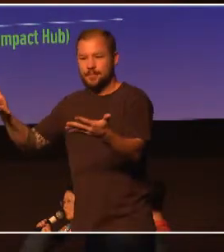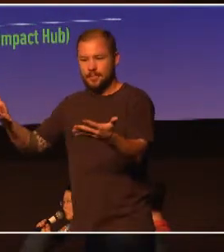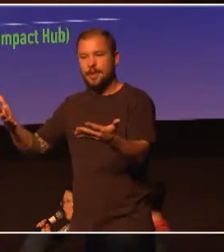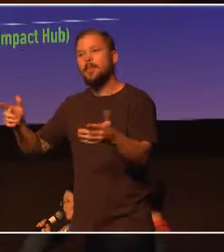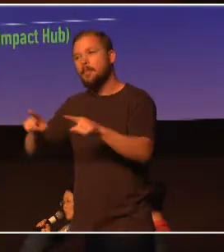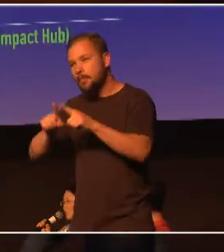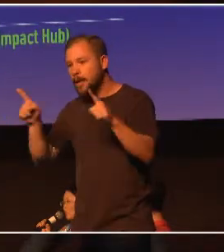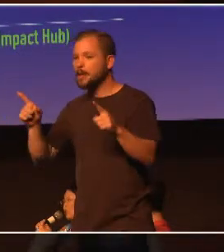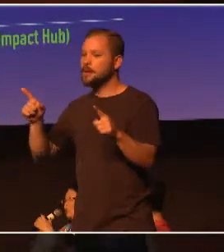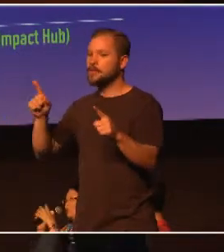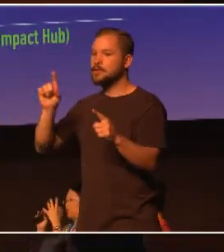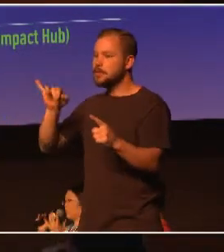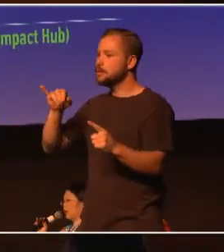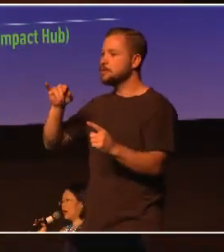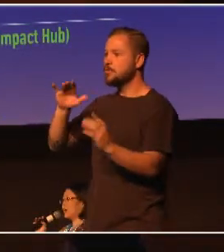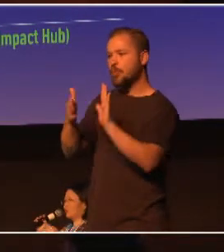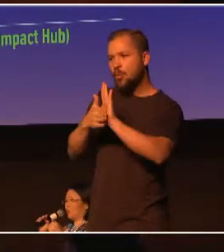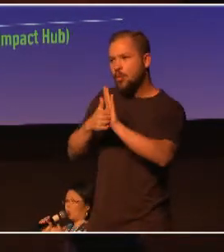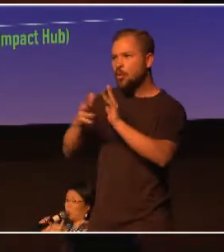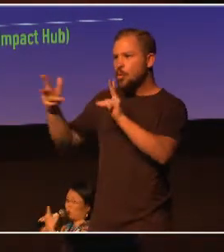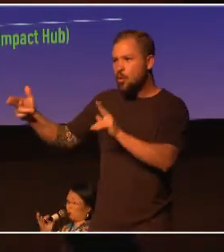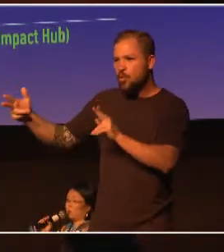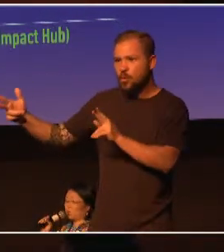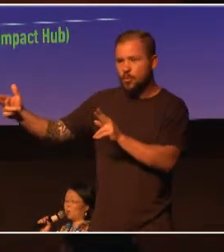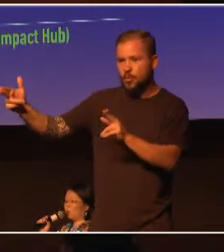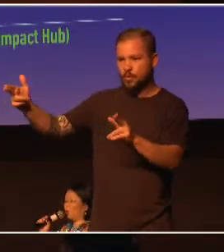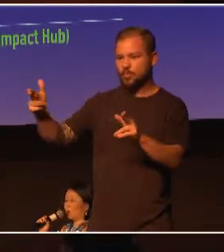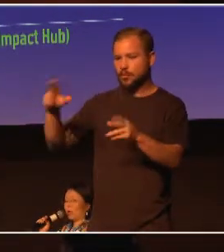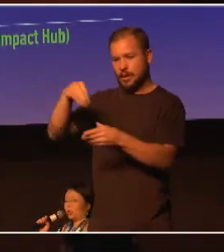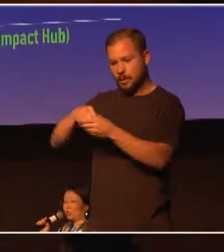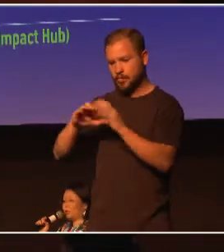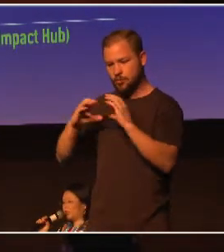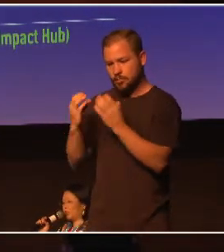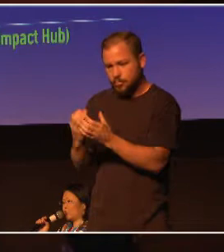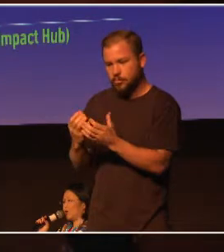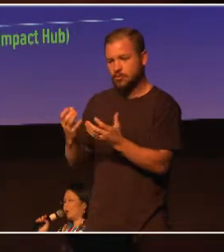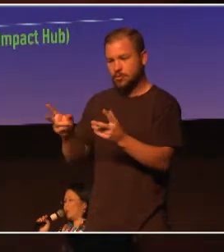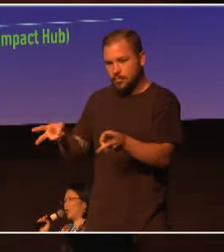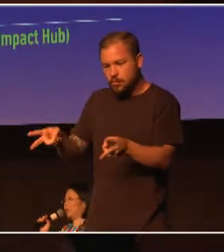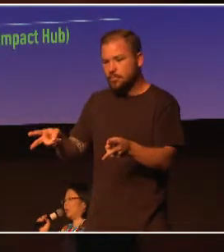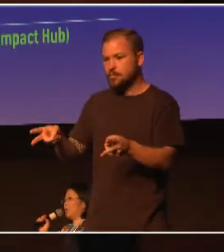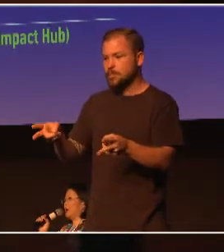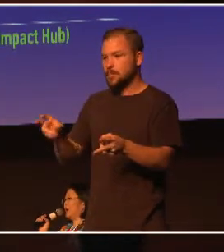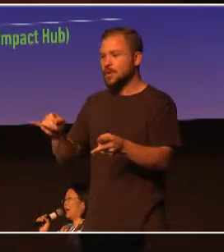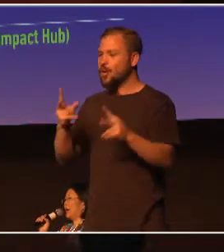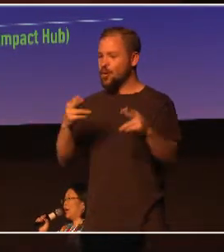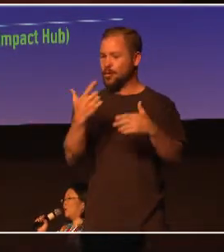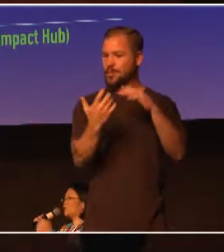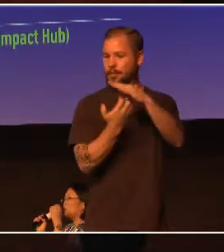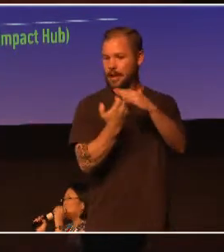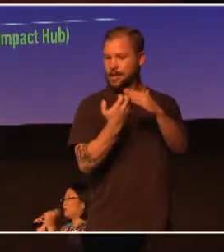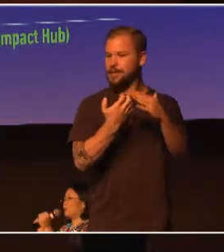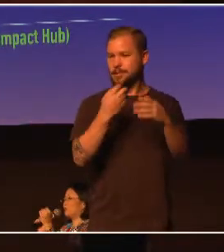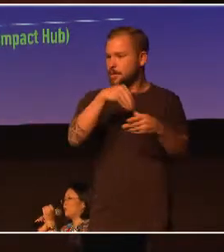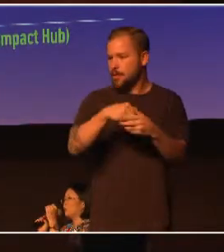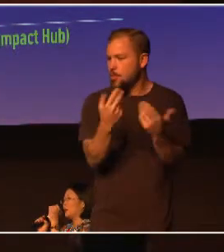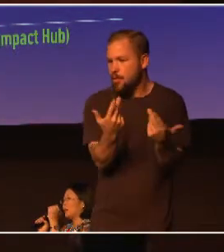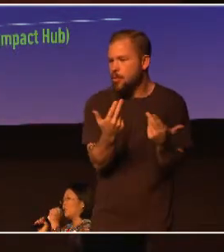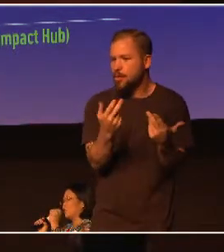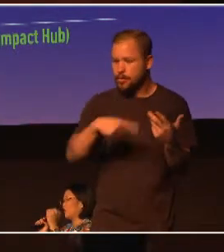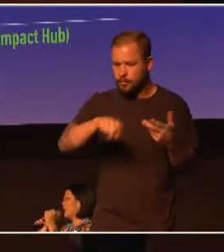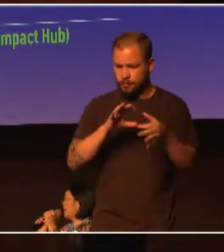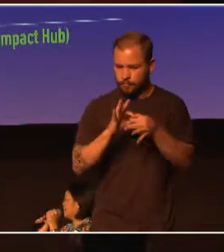alinhado com o propósito, seja de uma comunidade, ou propósito, né, corporativo, se você trabalha numa empresa, eu acho que o nível